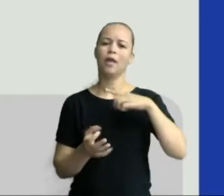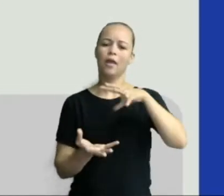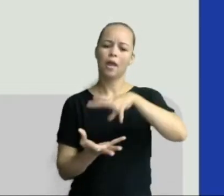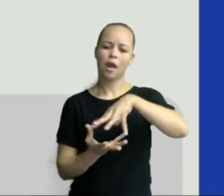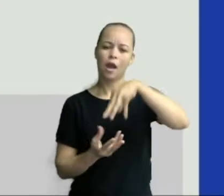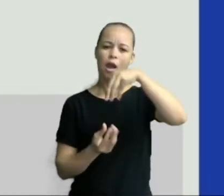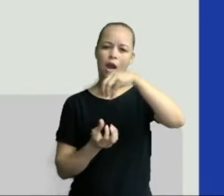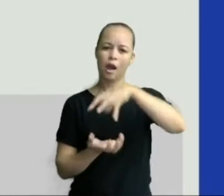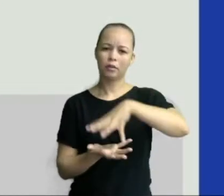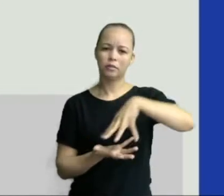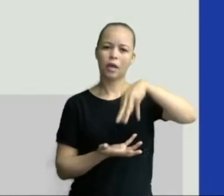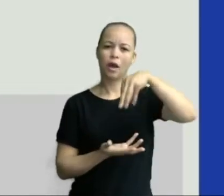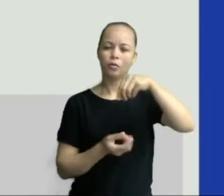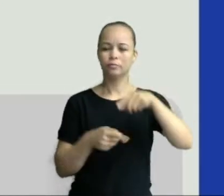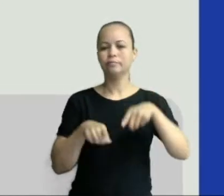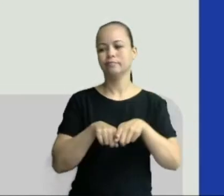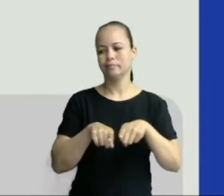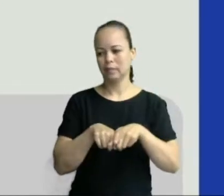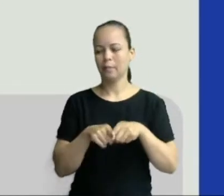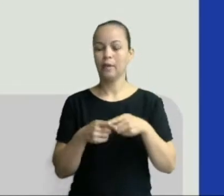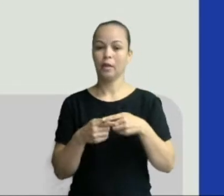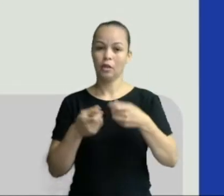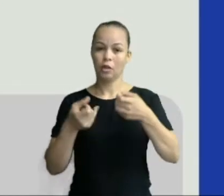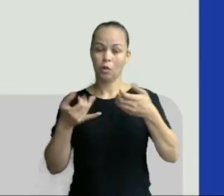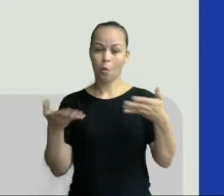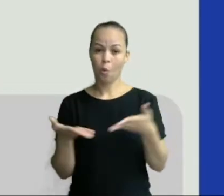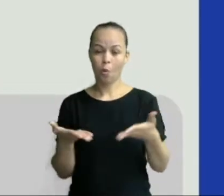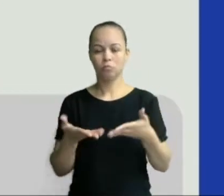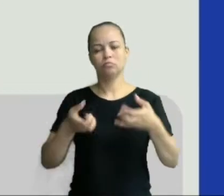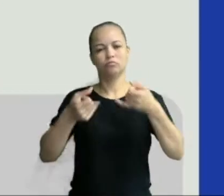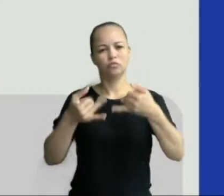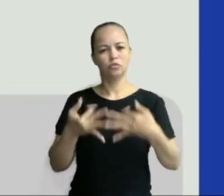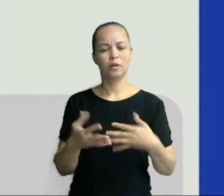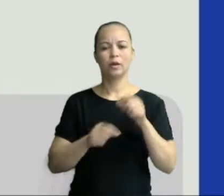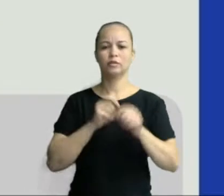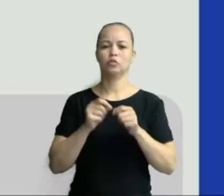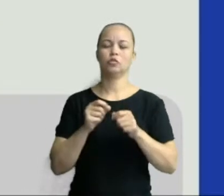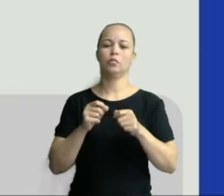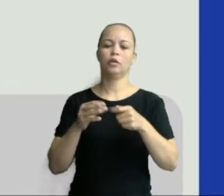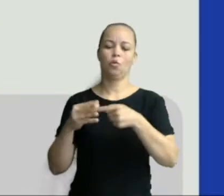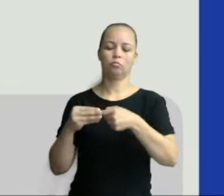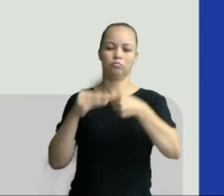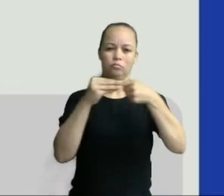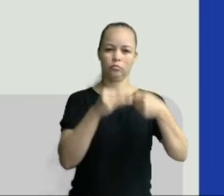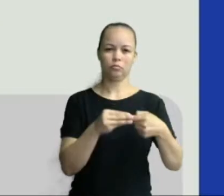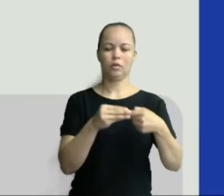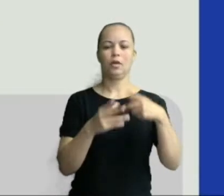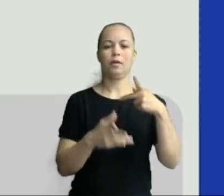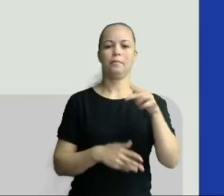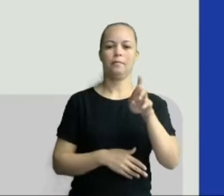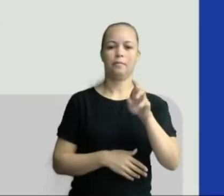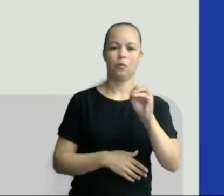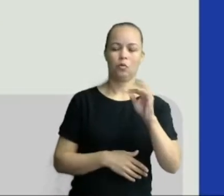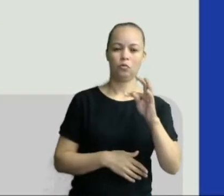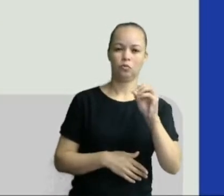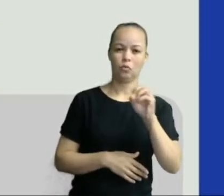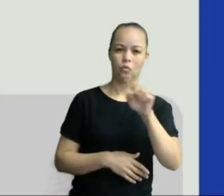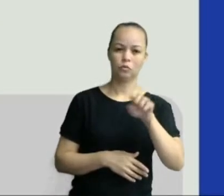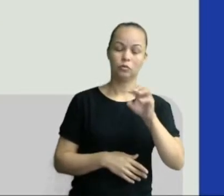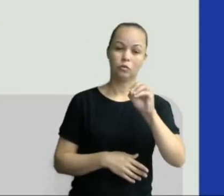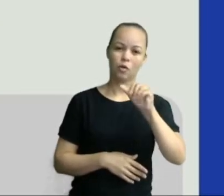tá? Mas a gente vai falar hoje exclusivamente apenas de quem, gente? Os protozoários. A partir da perspectiva de que eles